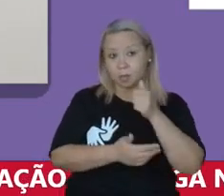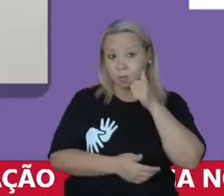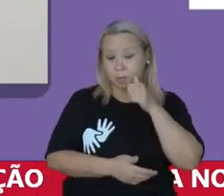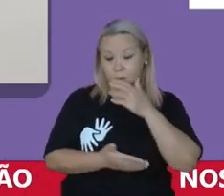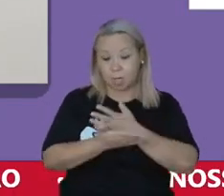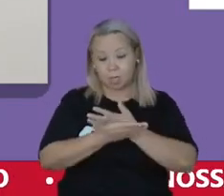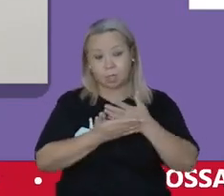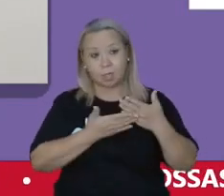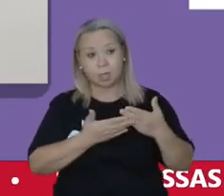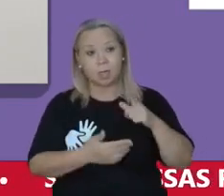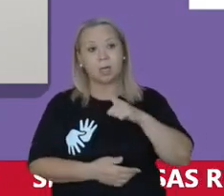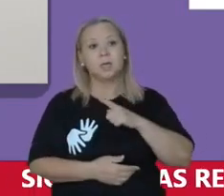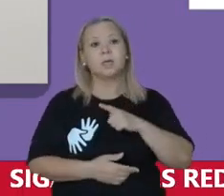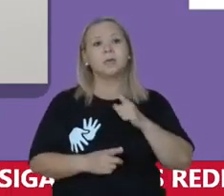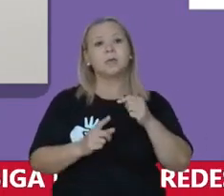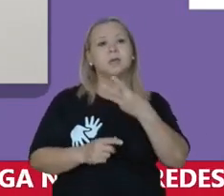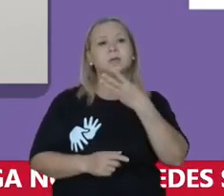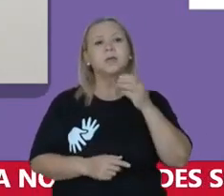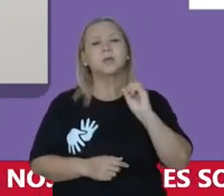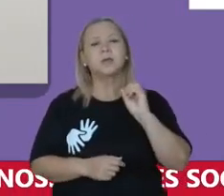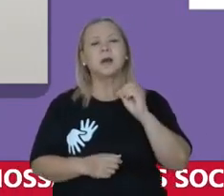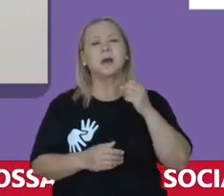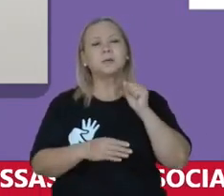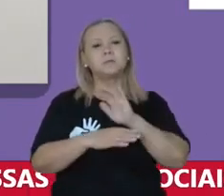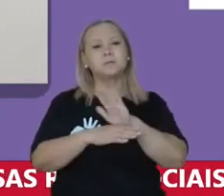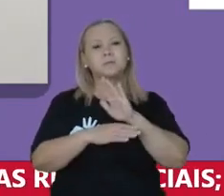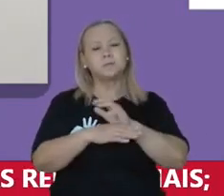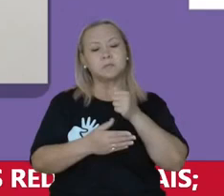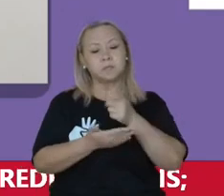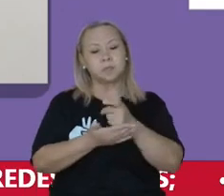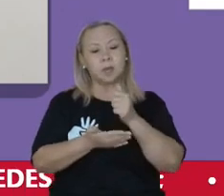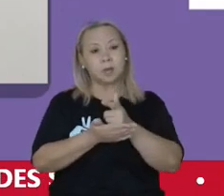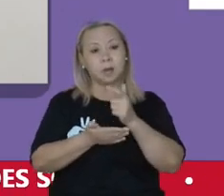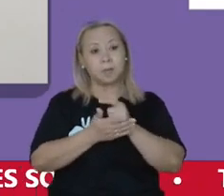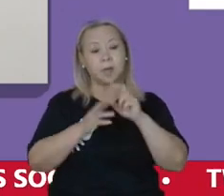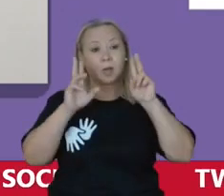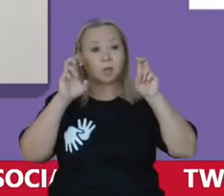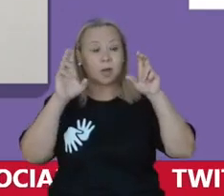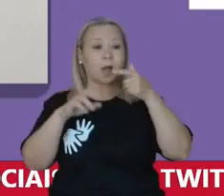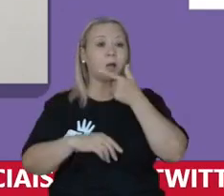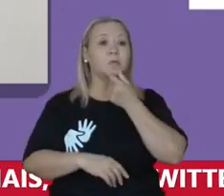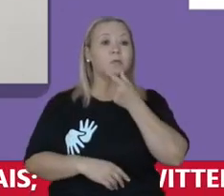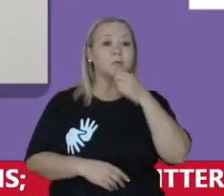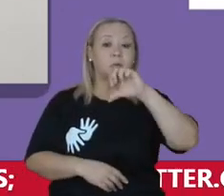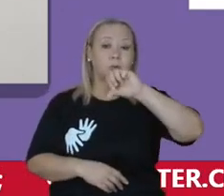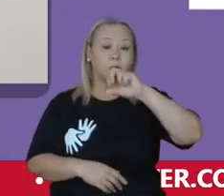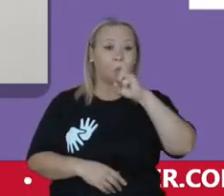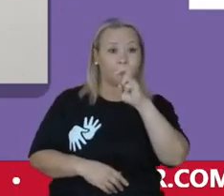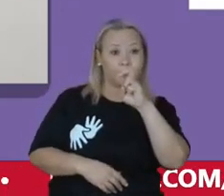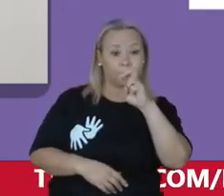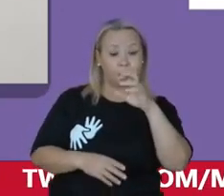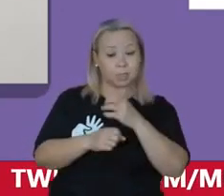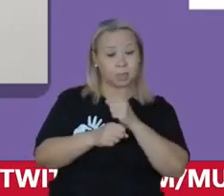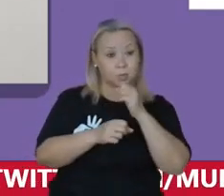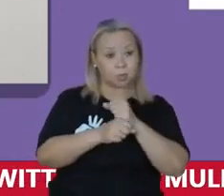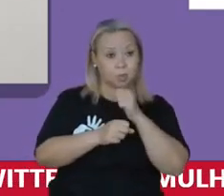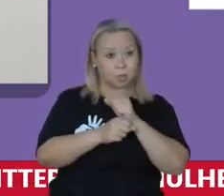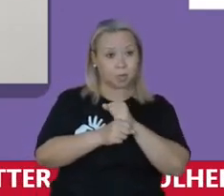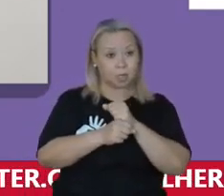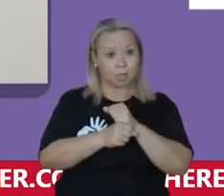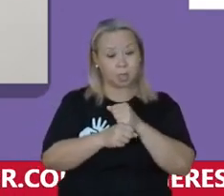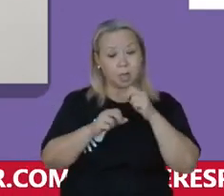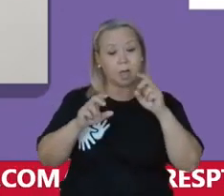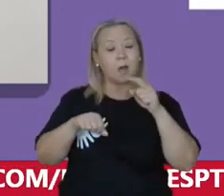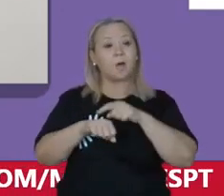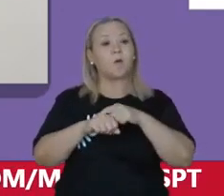mulheres tenham pelo menos 30 anos de contribuição, e no caso dos homens, 95, somando o